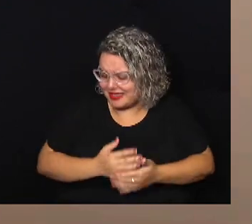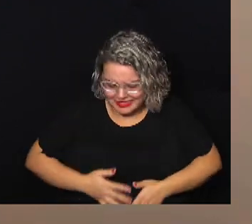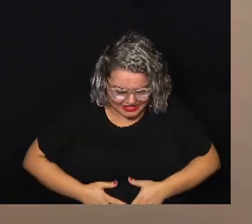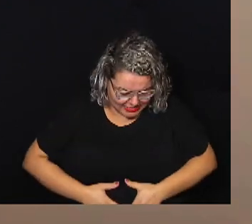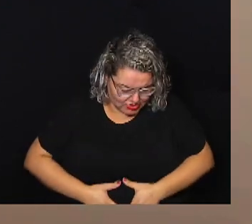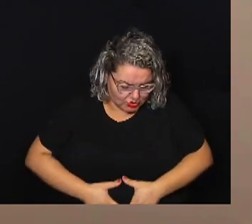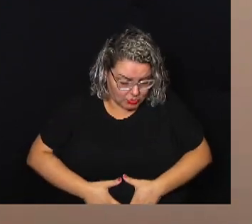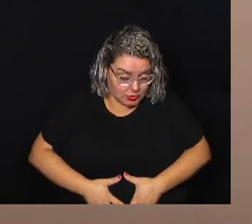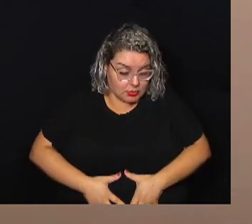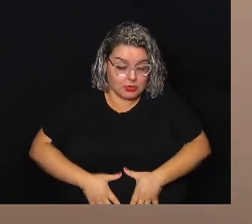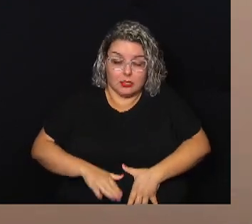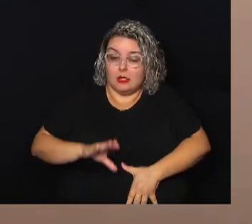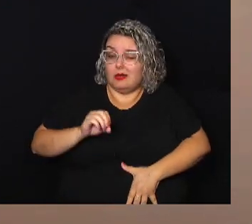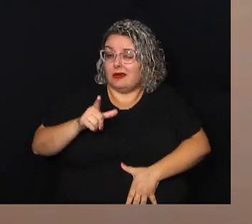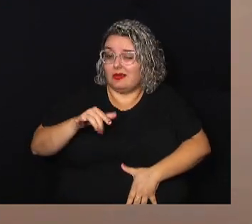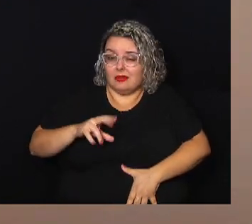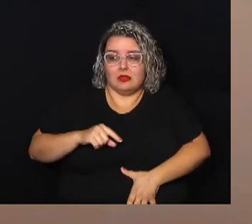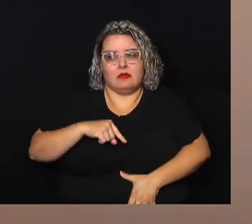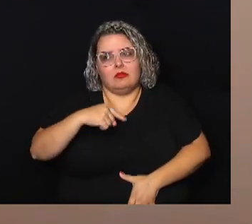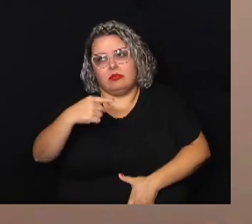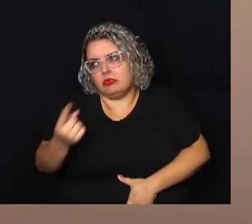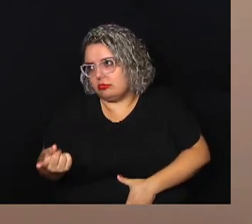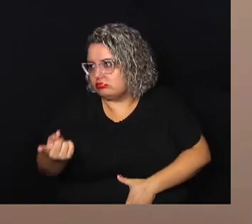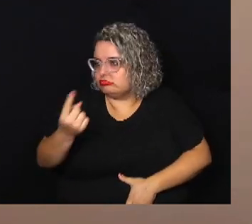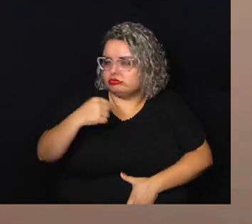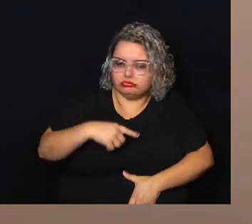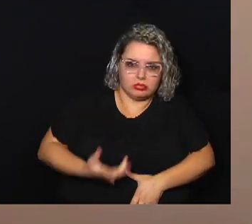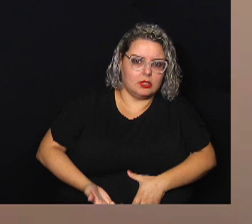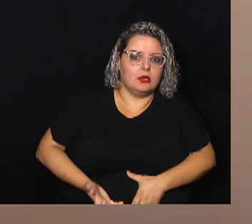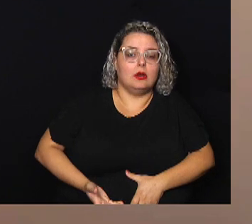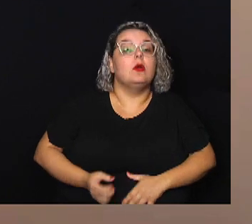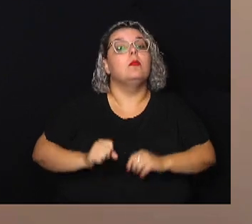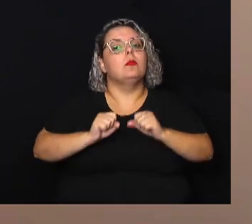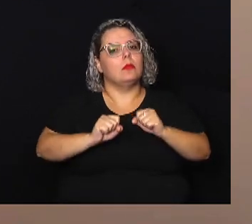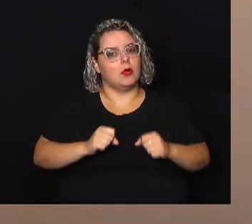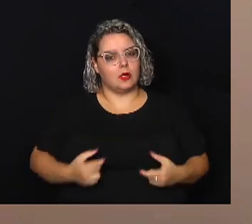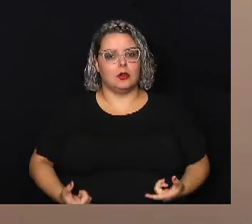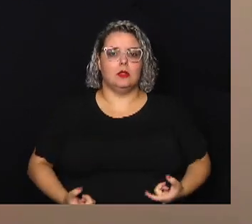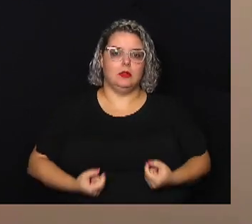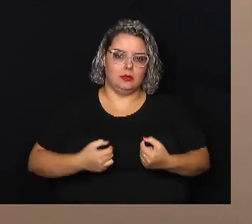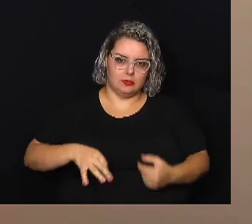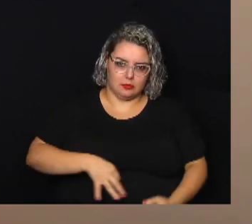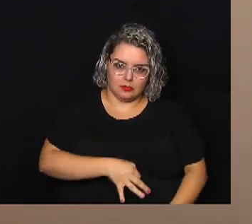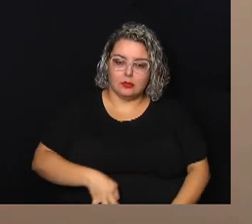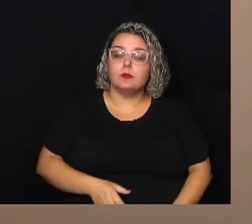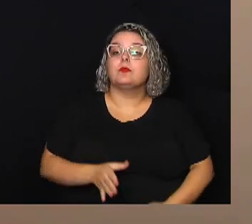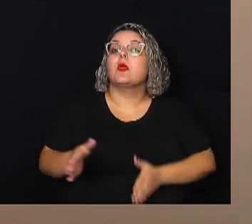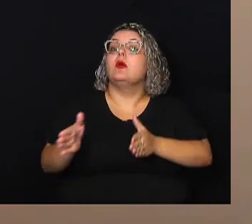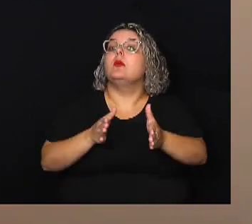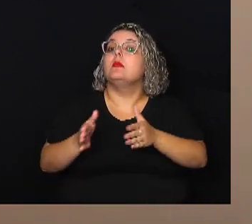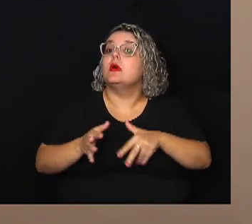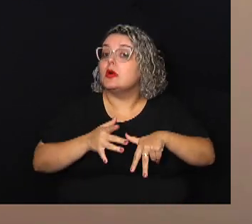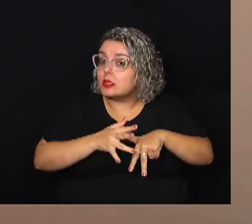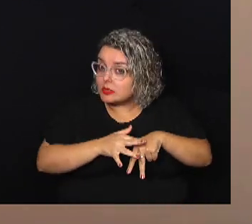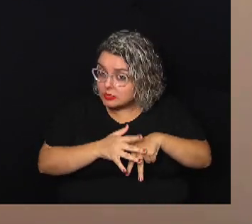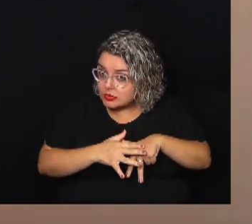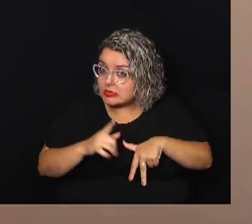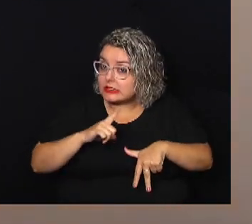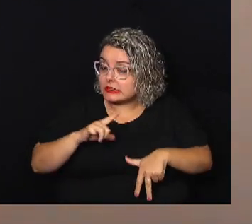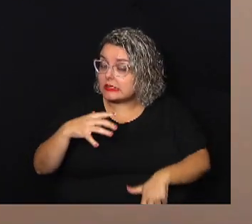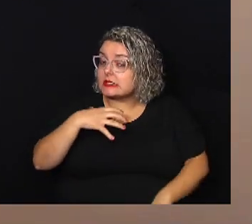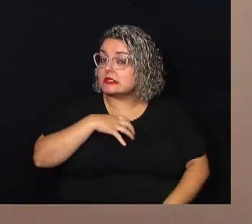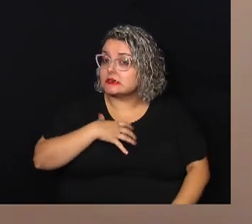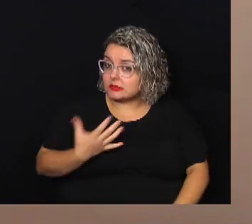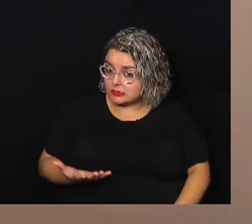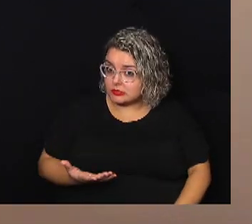você já foi, voltou do pronto-socorro. Isso pode ser câncer de intestino. Esse é o cenário daquele paciente que tem sintoma.